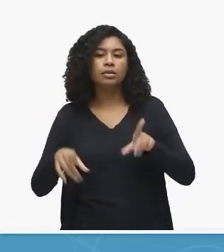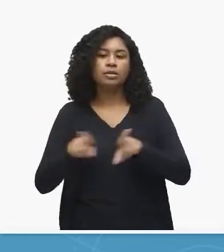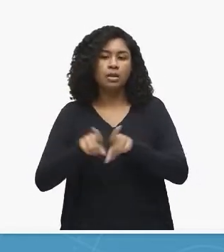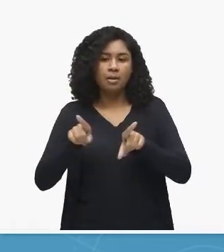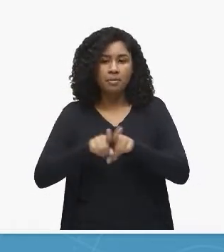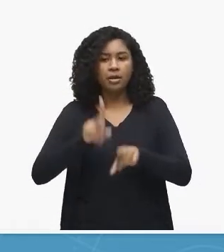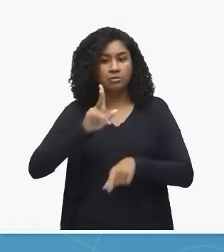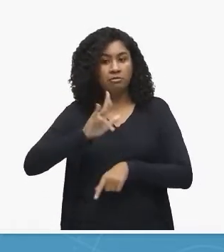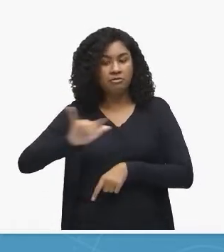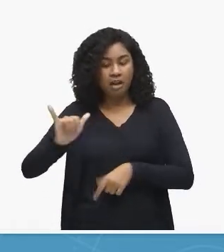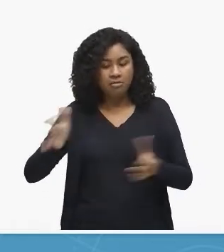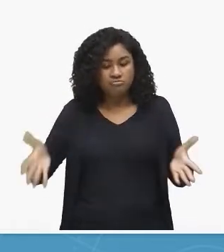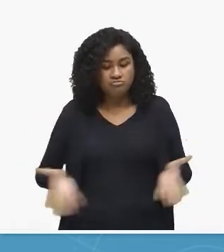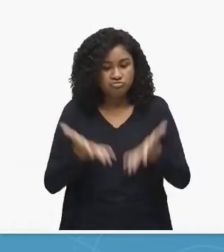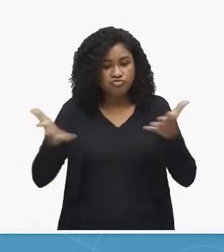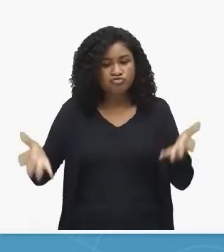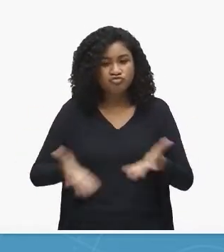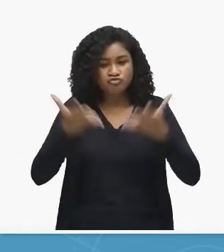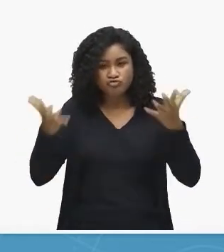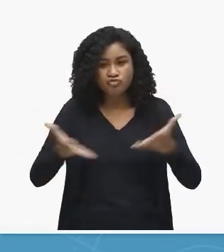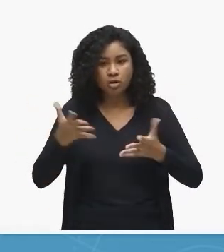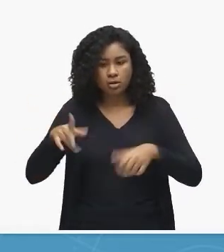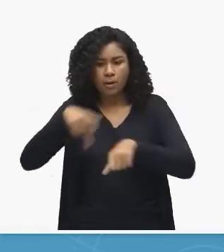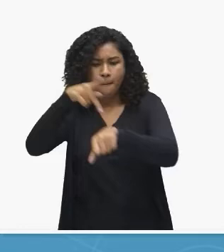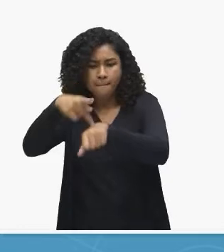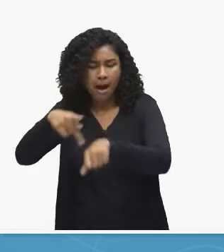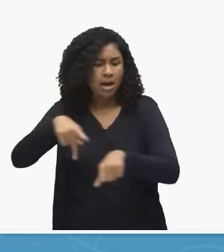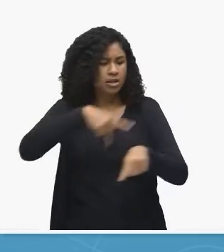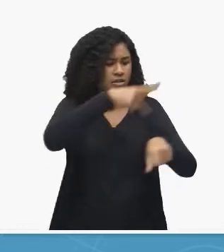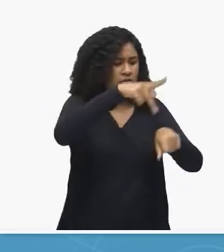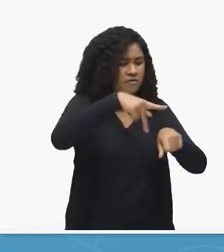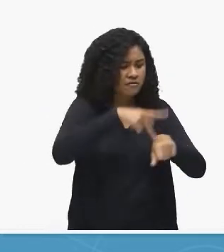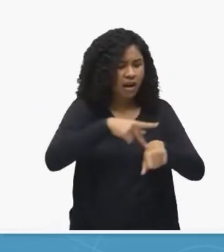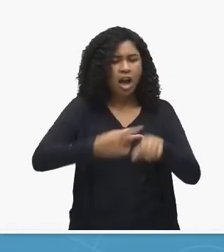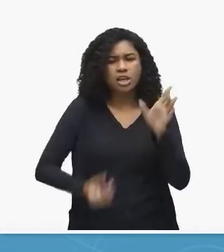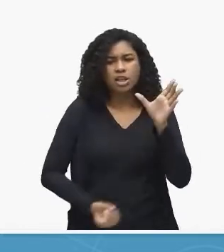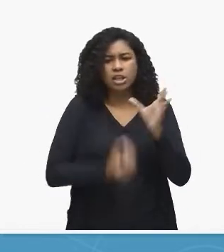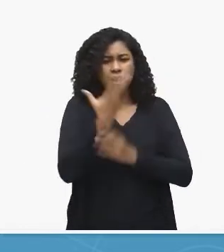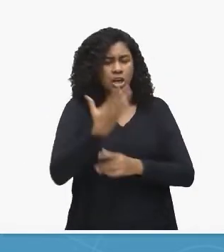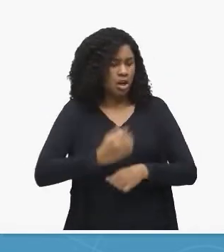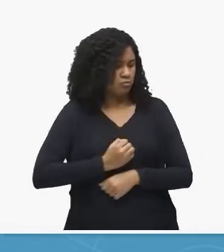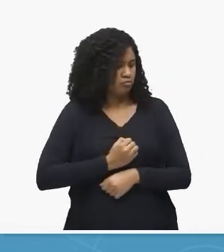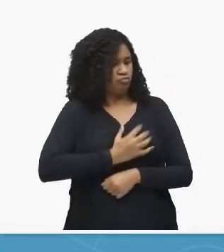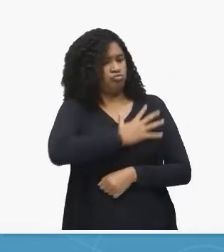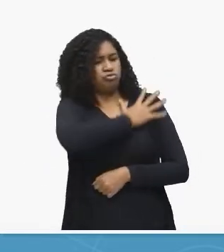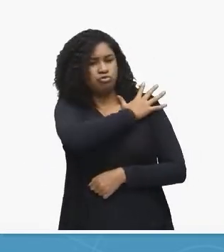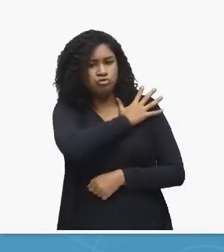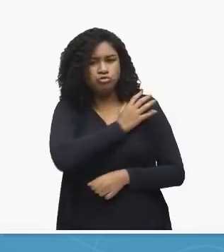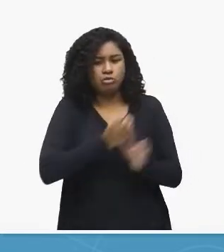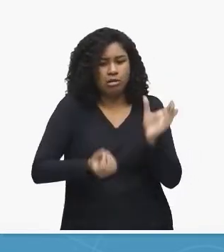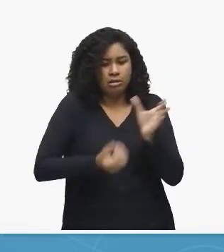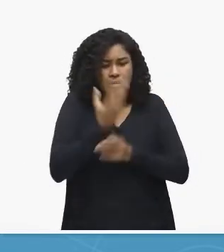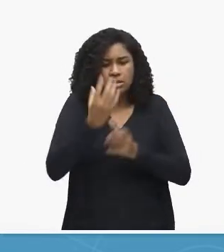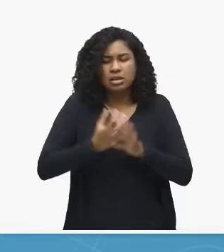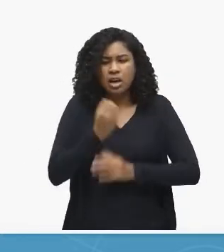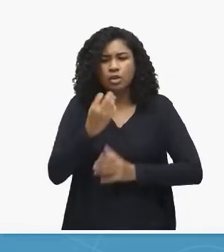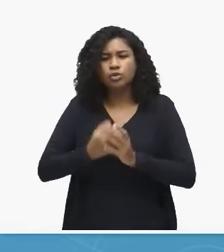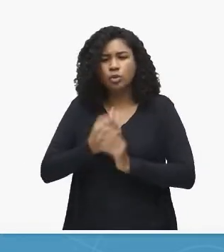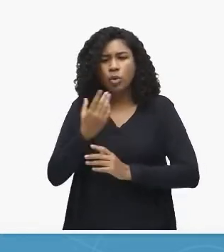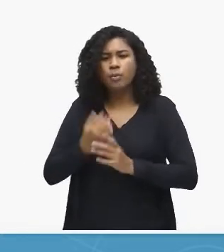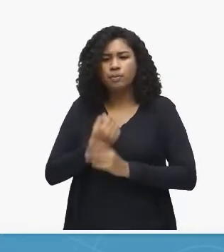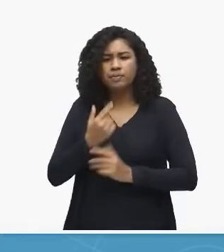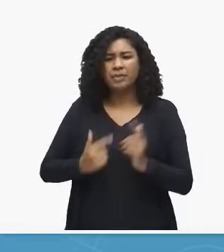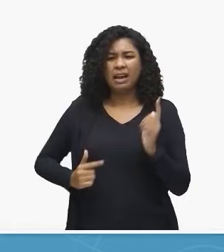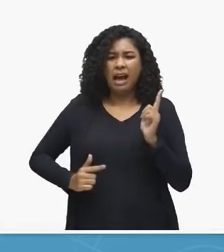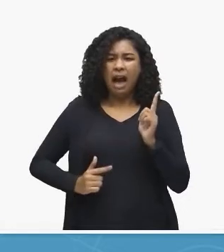estão ali, cada país está fortalecendo seus exércitos, né? Disputavam ali a fabricação de armas potentes, né?